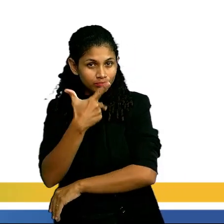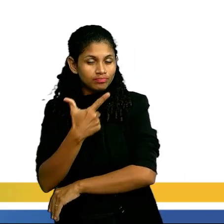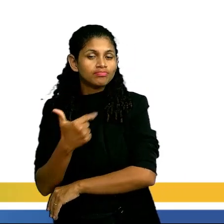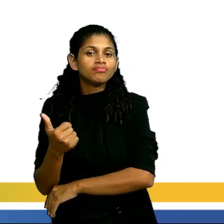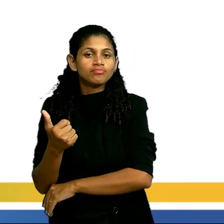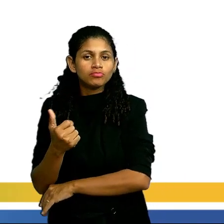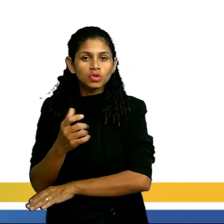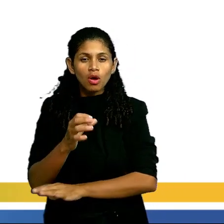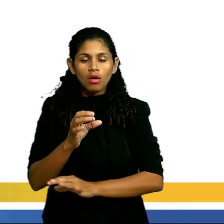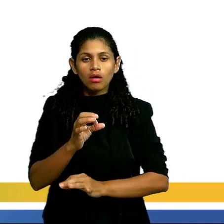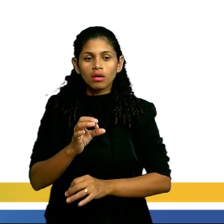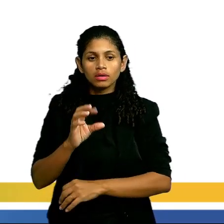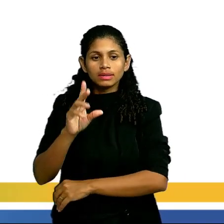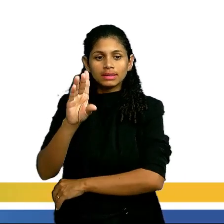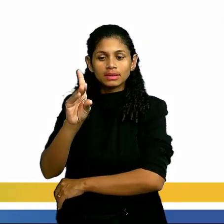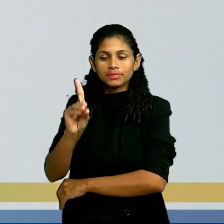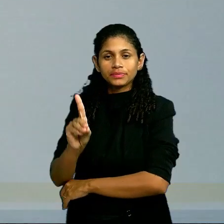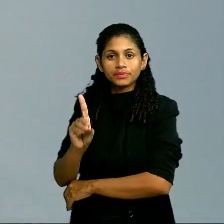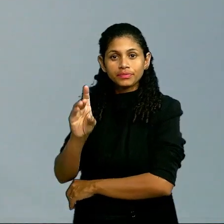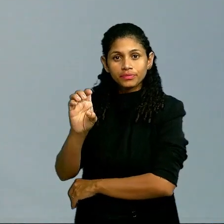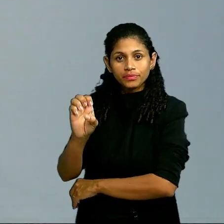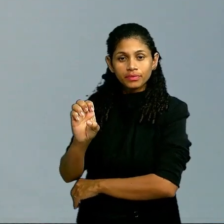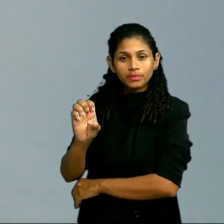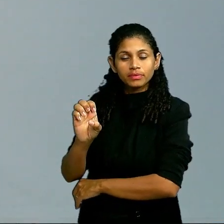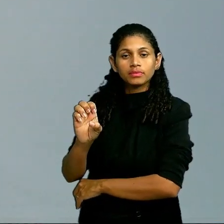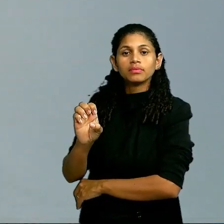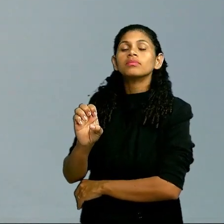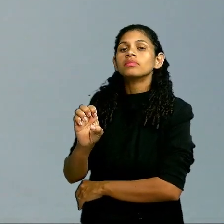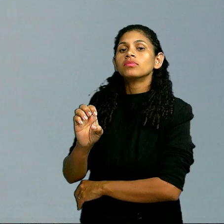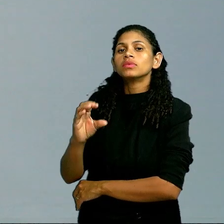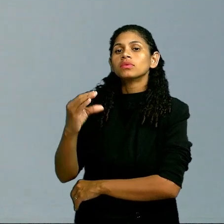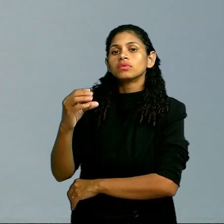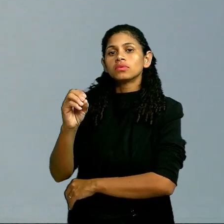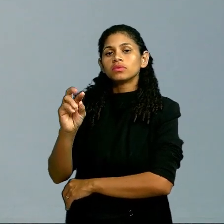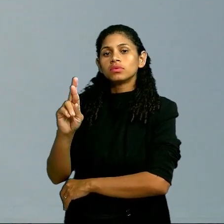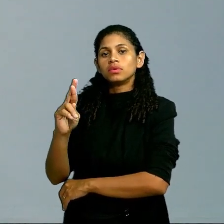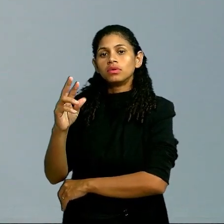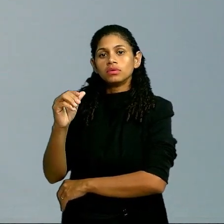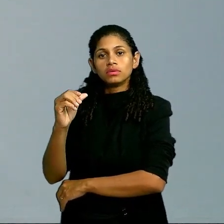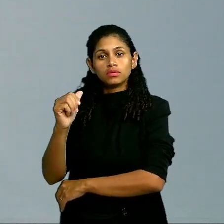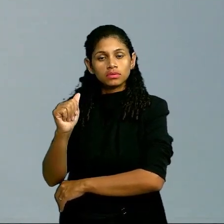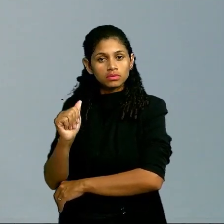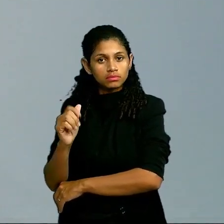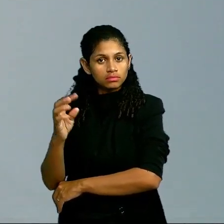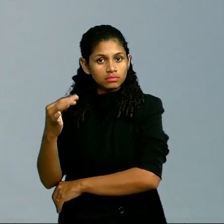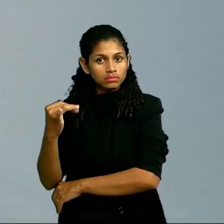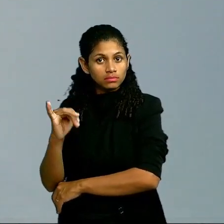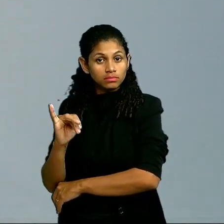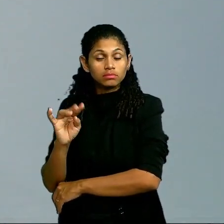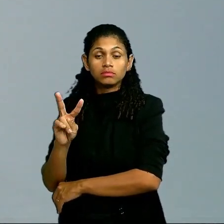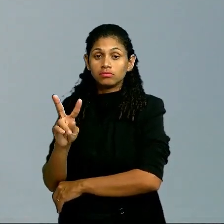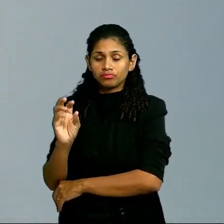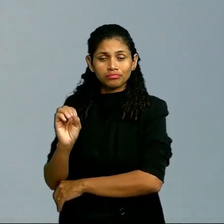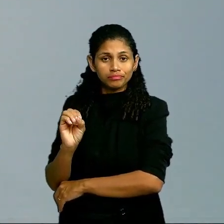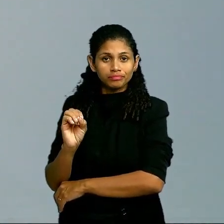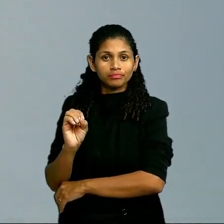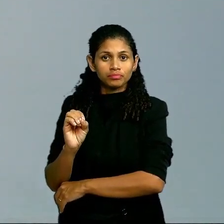Olha aí. Se vocês observarem bem, a pessoa, um